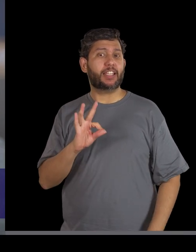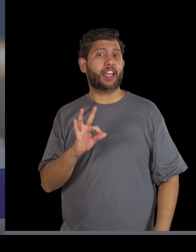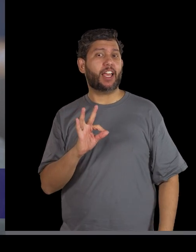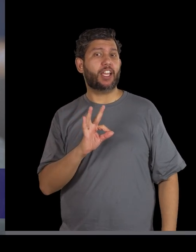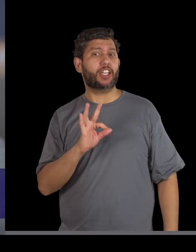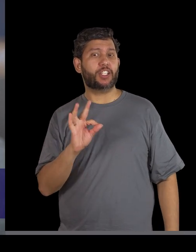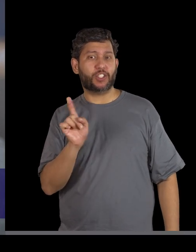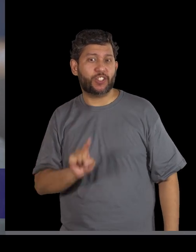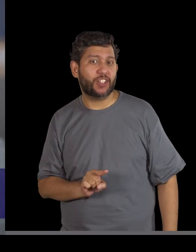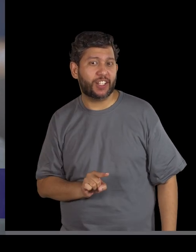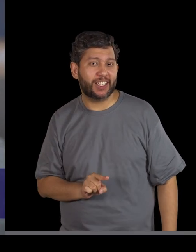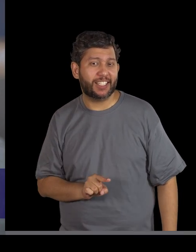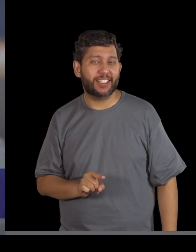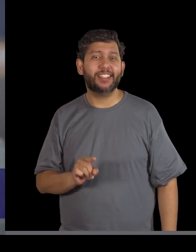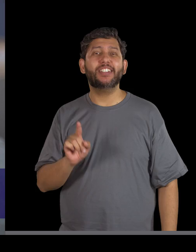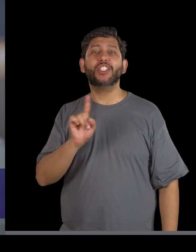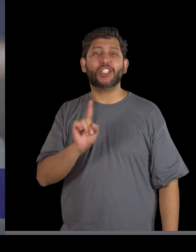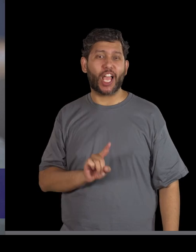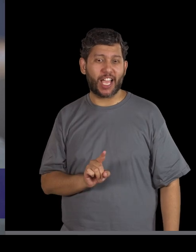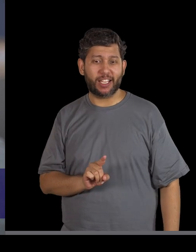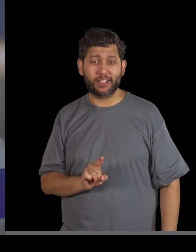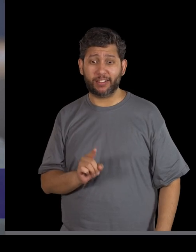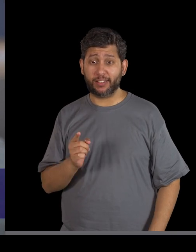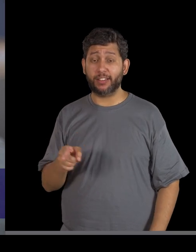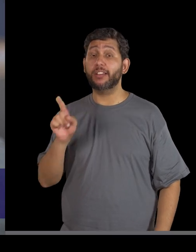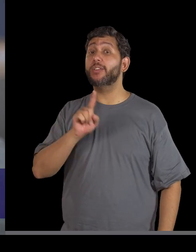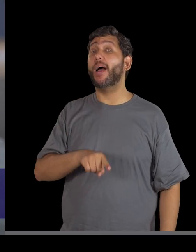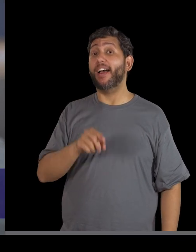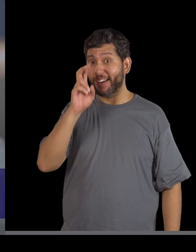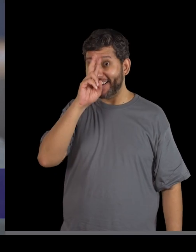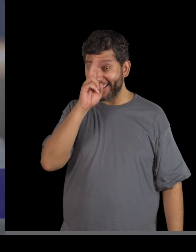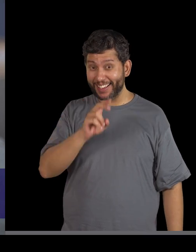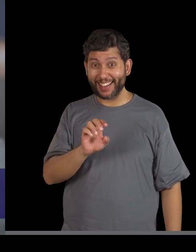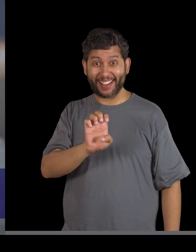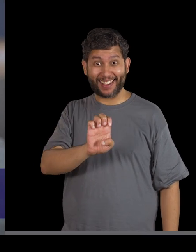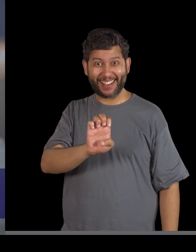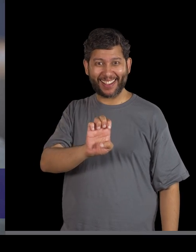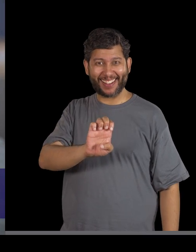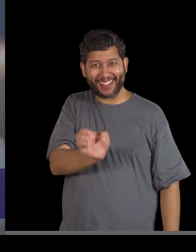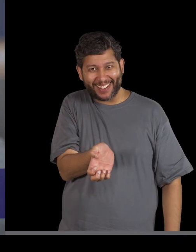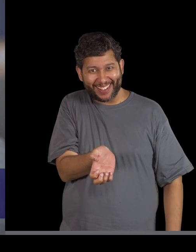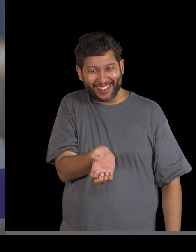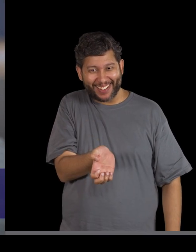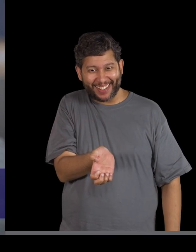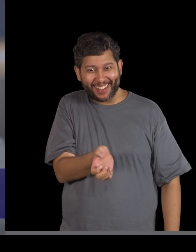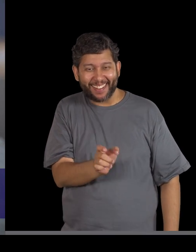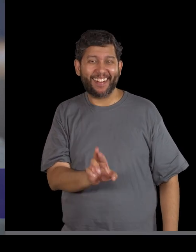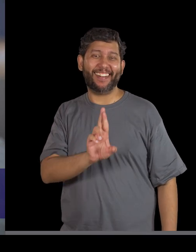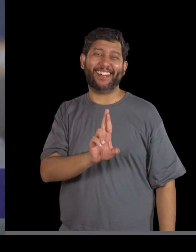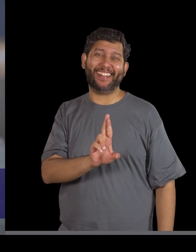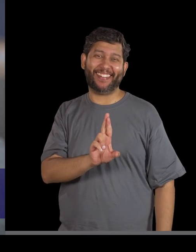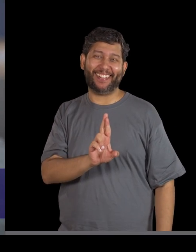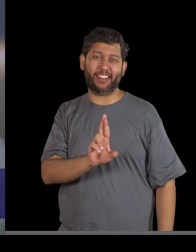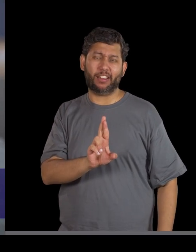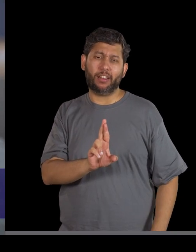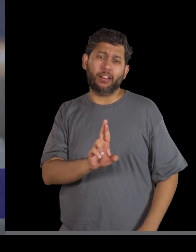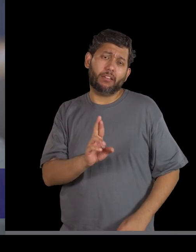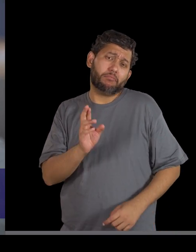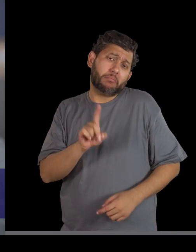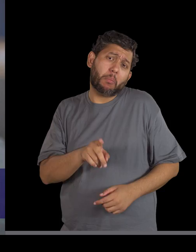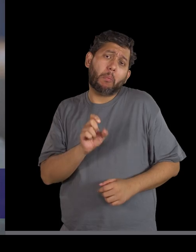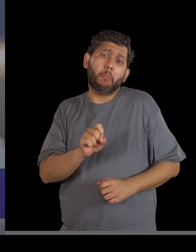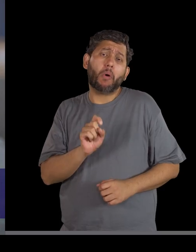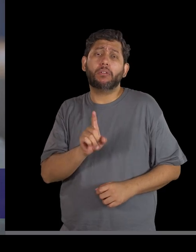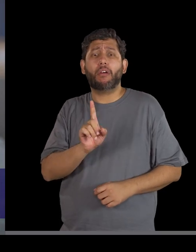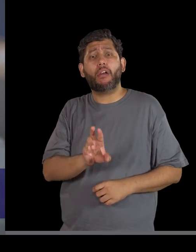de tcha, que eu já expliquei pra vocês. Tcha, tcha, tcha. No final a gente tem um schwa, que é aquela vogal neutra, e um R, que aqui não